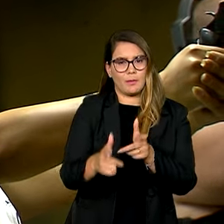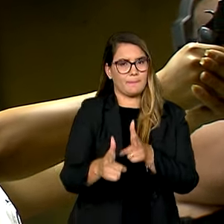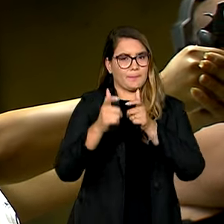desportivo